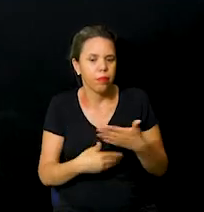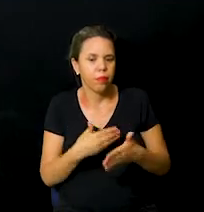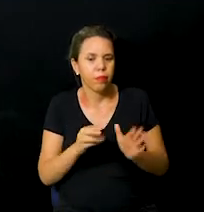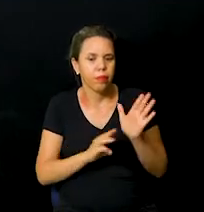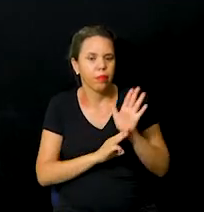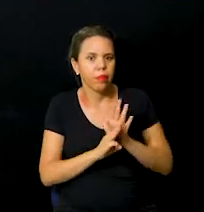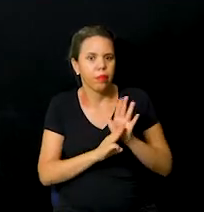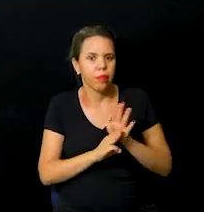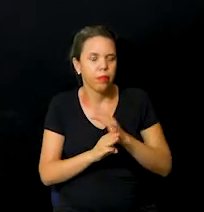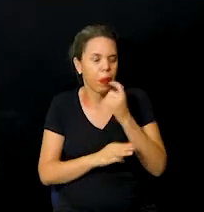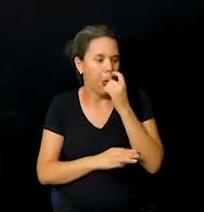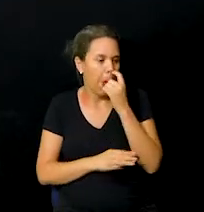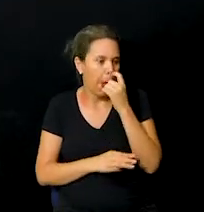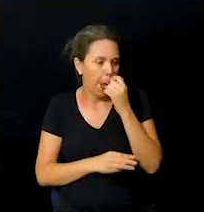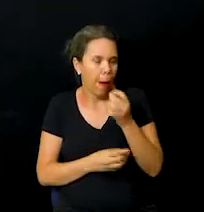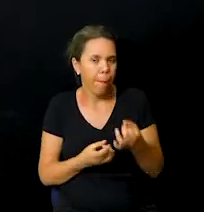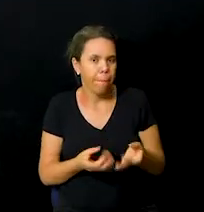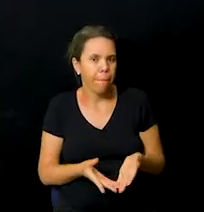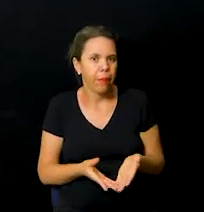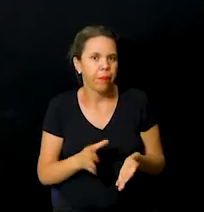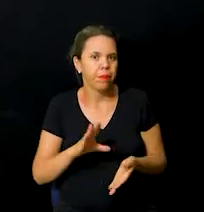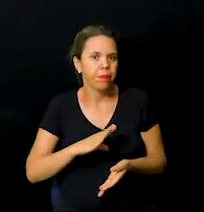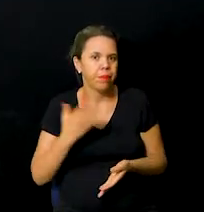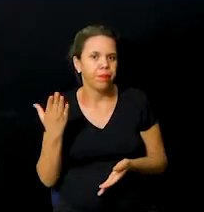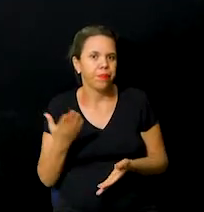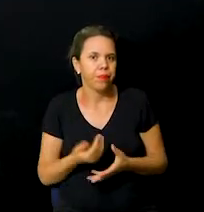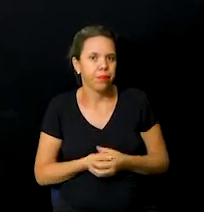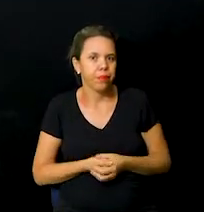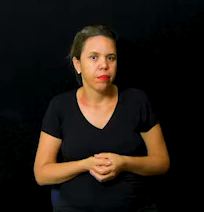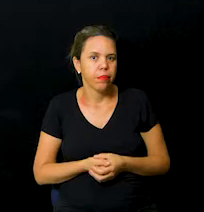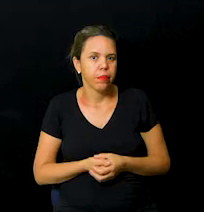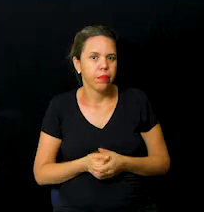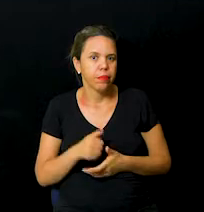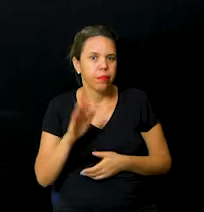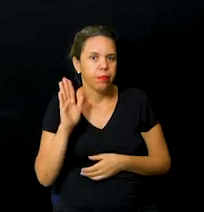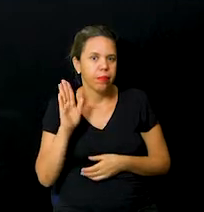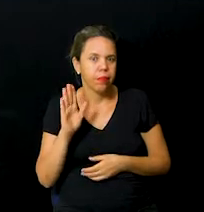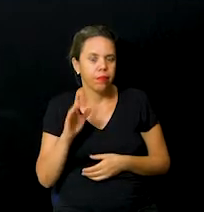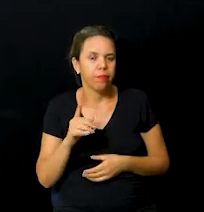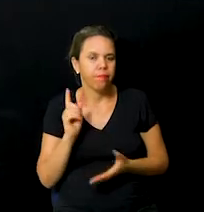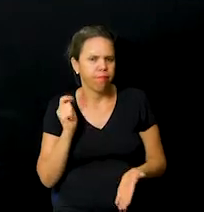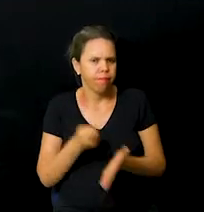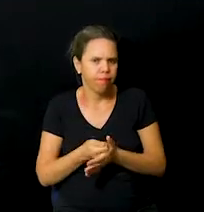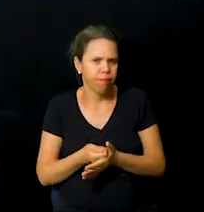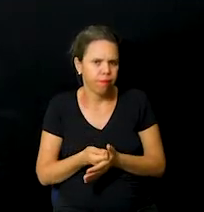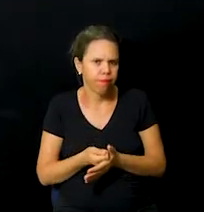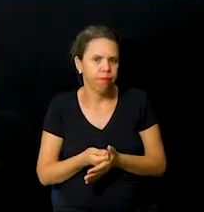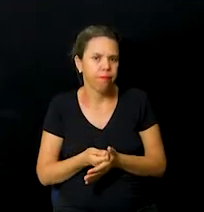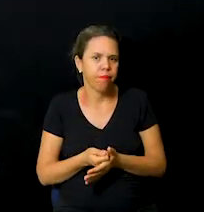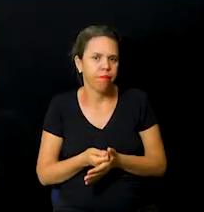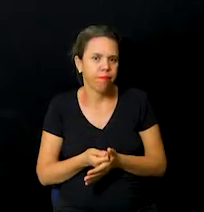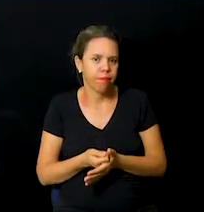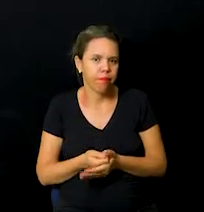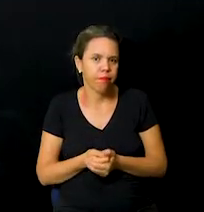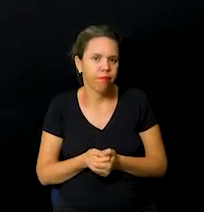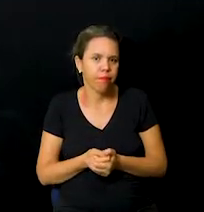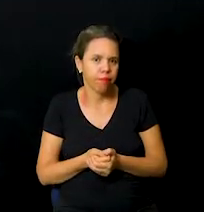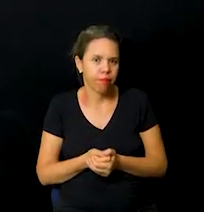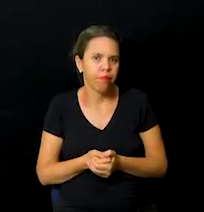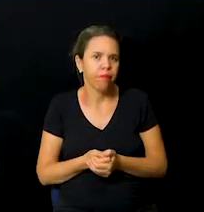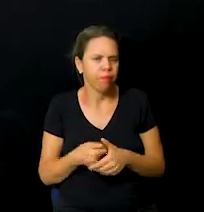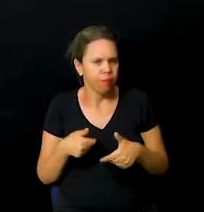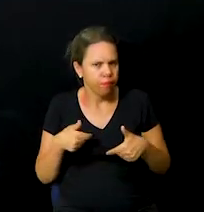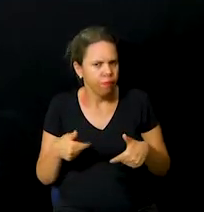nosso processo, pela nossa metodologia, saem mais corajosas, mais determinadas